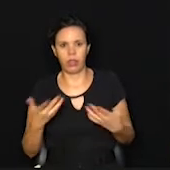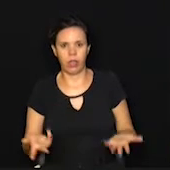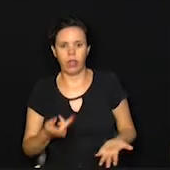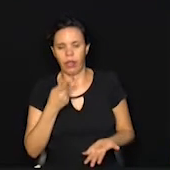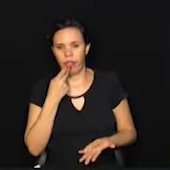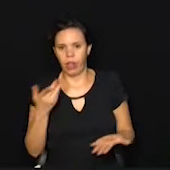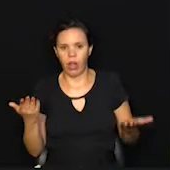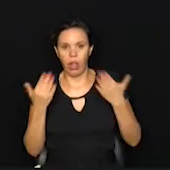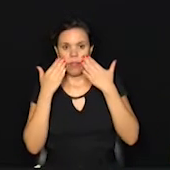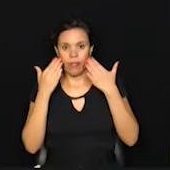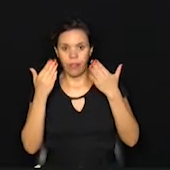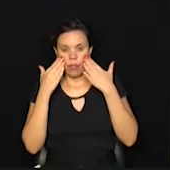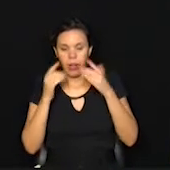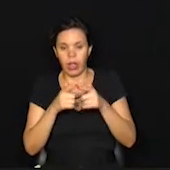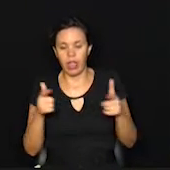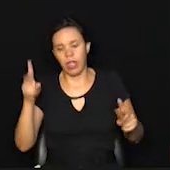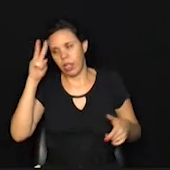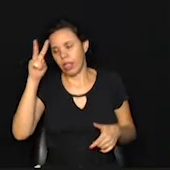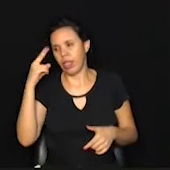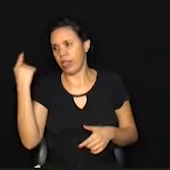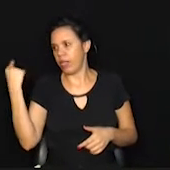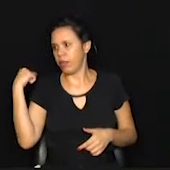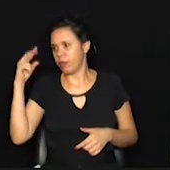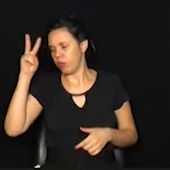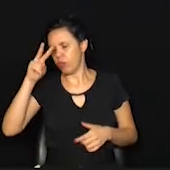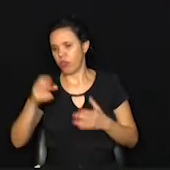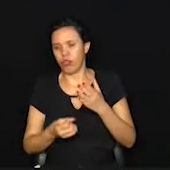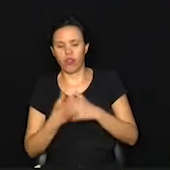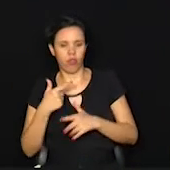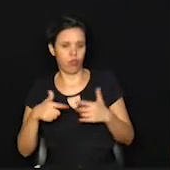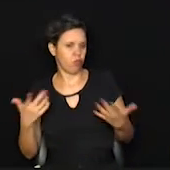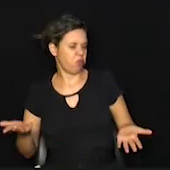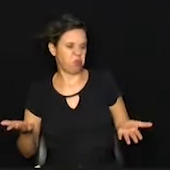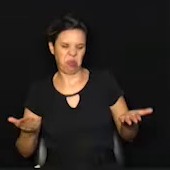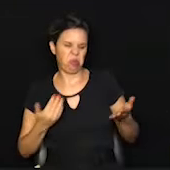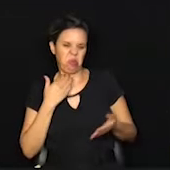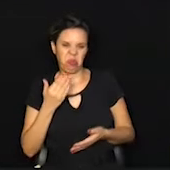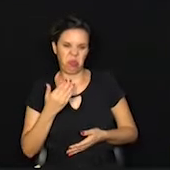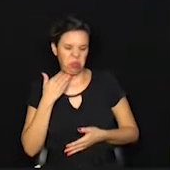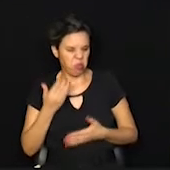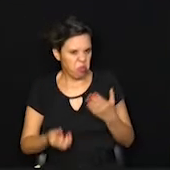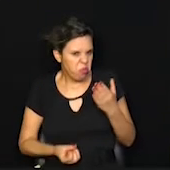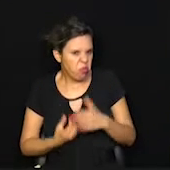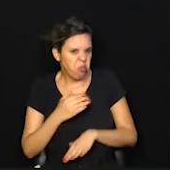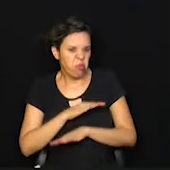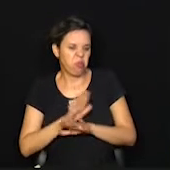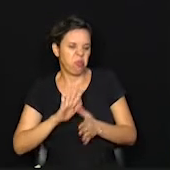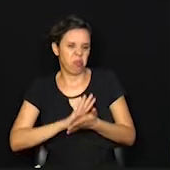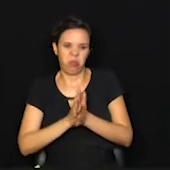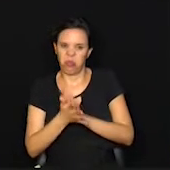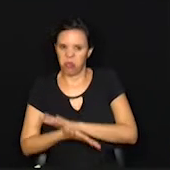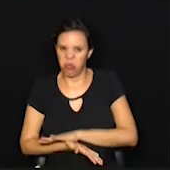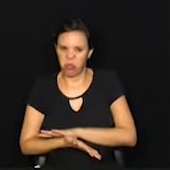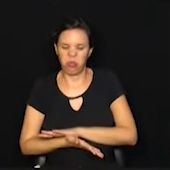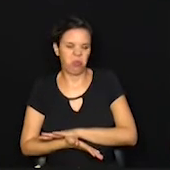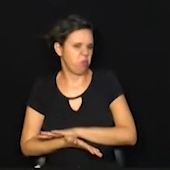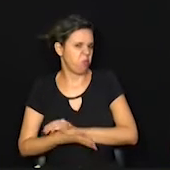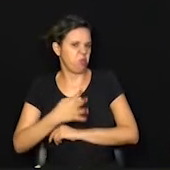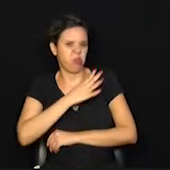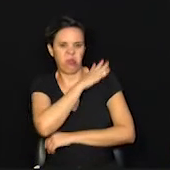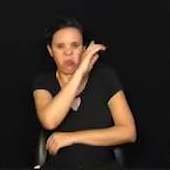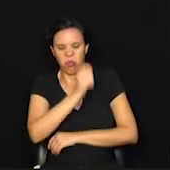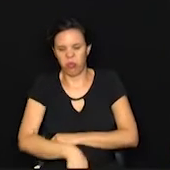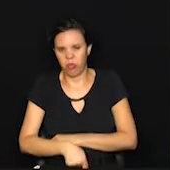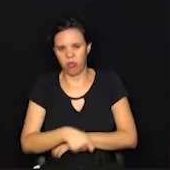que falam de frente Ampla Hoje teve uma lembrada essa história né e não deu em nada não foi a frente Ampla que derrotou a ditadura se não teve